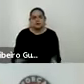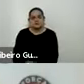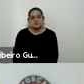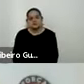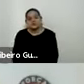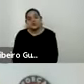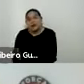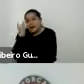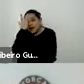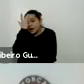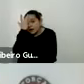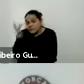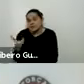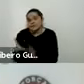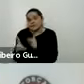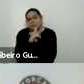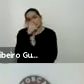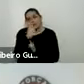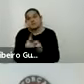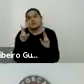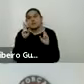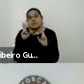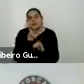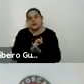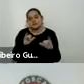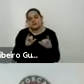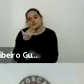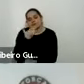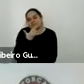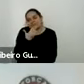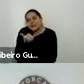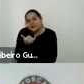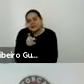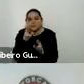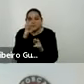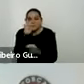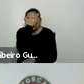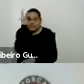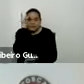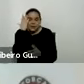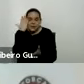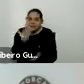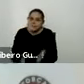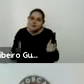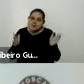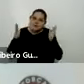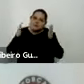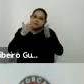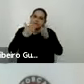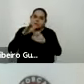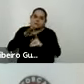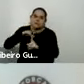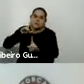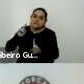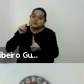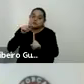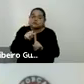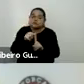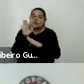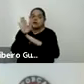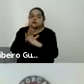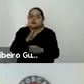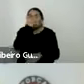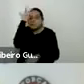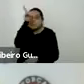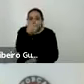as notícias melhorem, né? Que as coisas, que as pessoas não percam foco, que sejam mais objetivos com quem está precisando realmente de